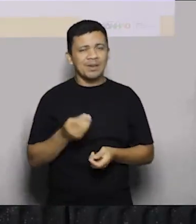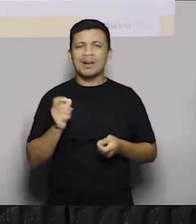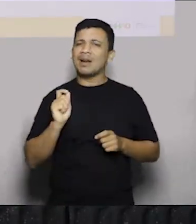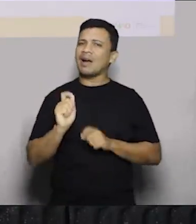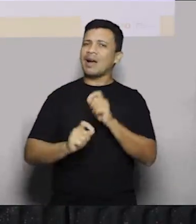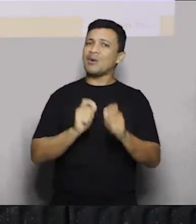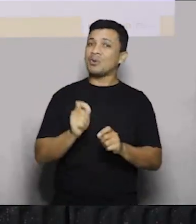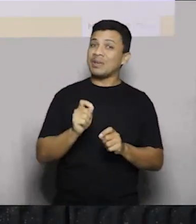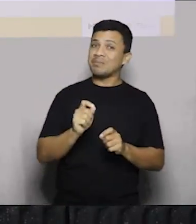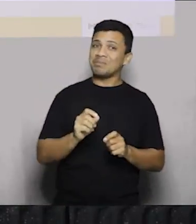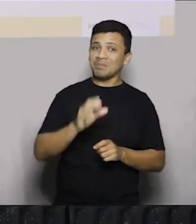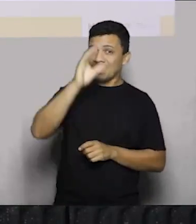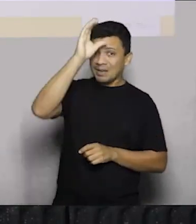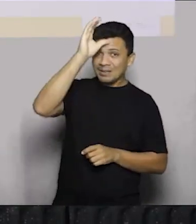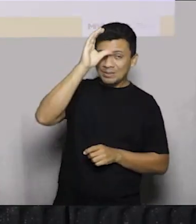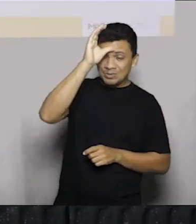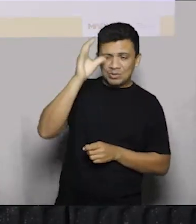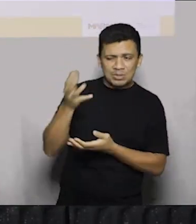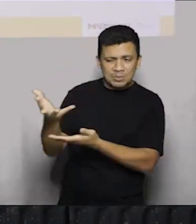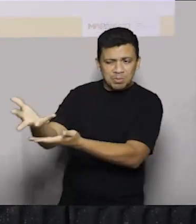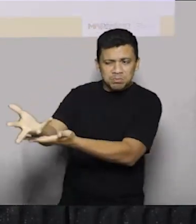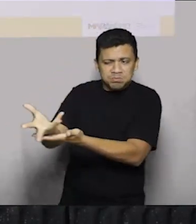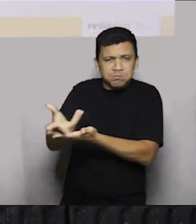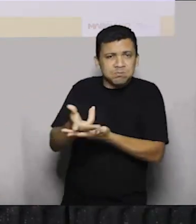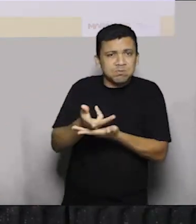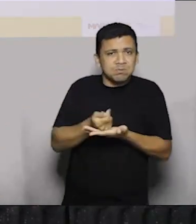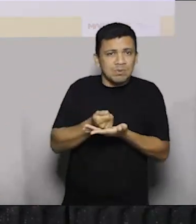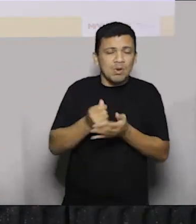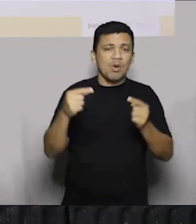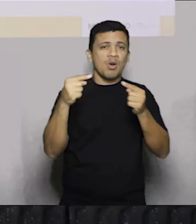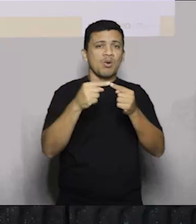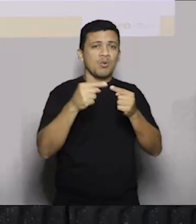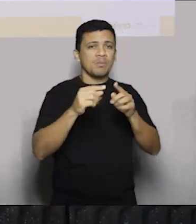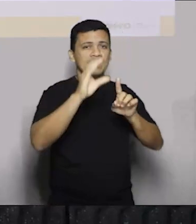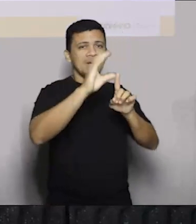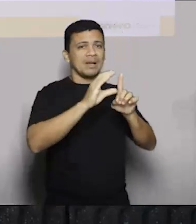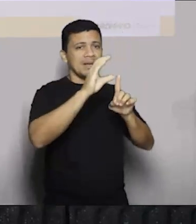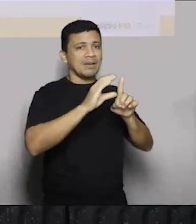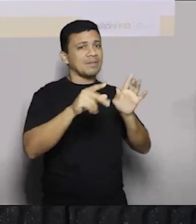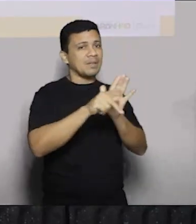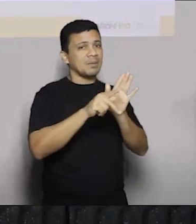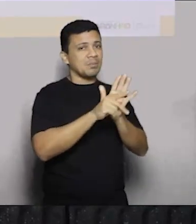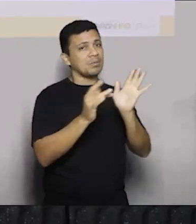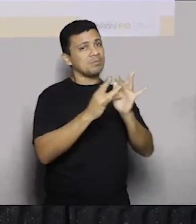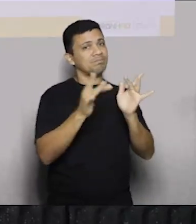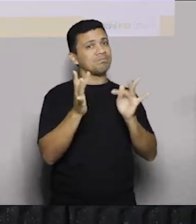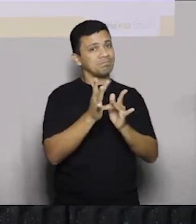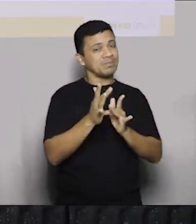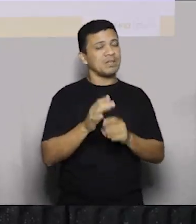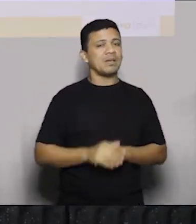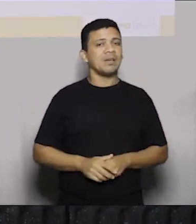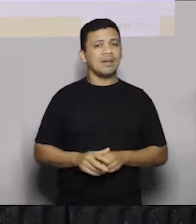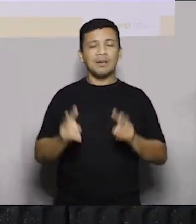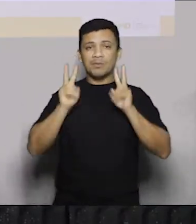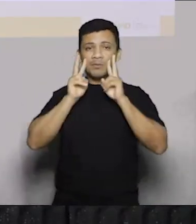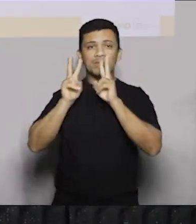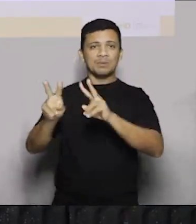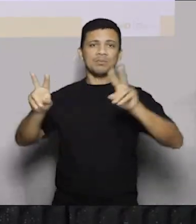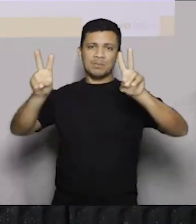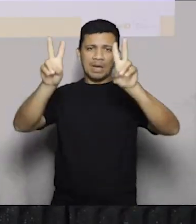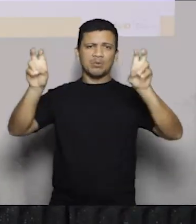sendo absorvida pelo cristianismo dentro do calendário cristão, ok? Então é isso que a gente viu como tema da